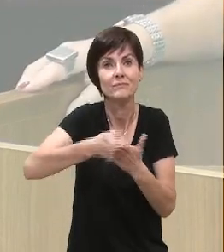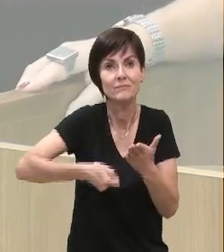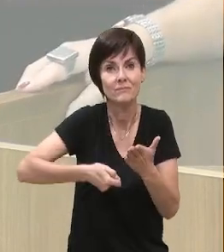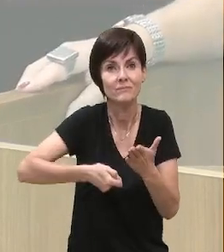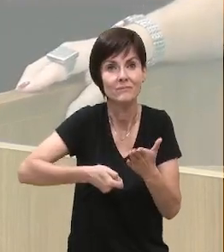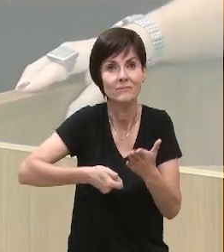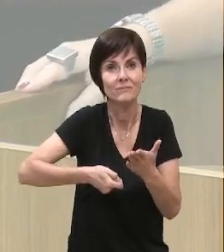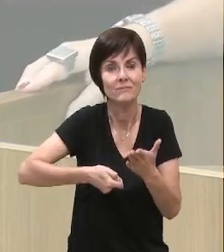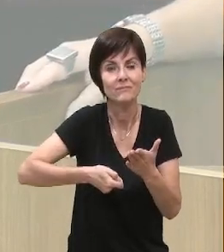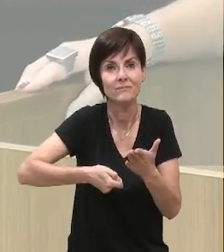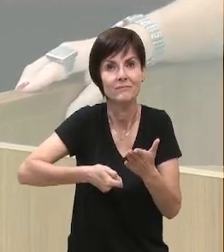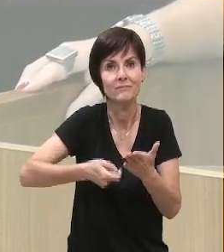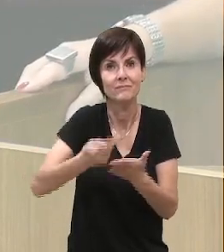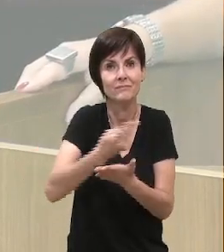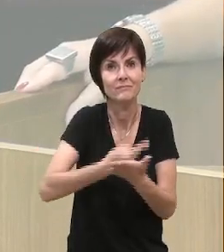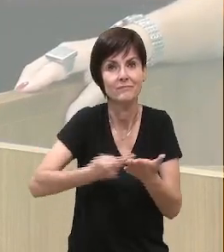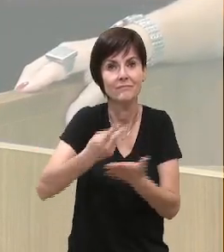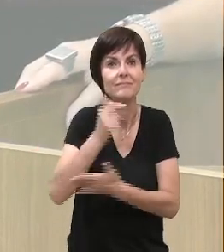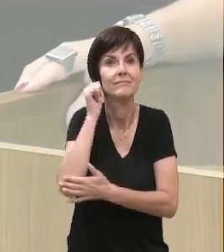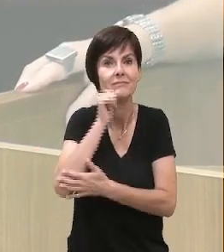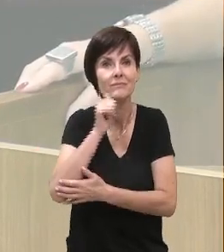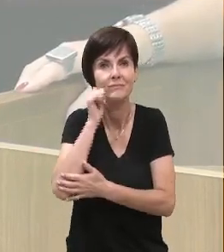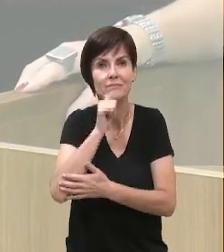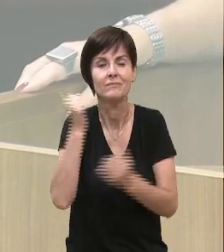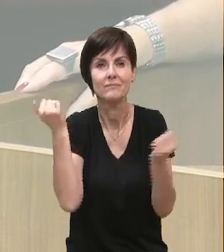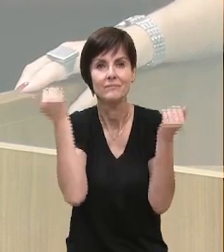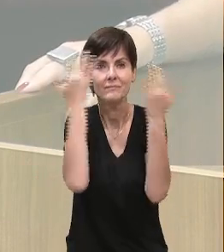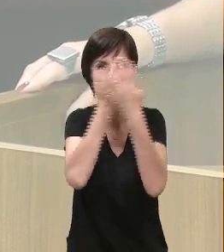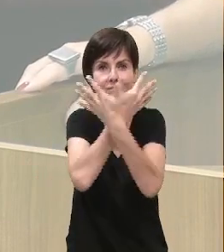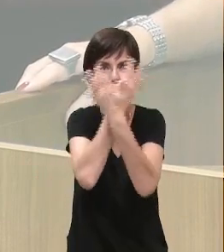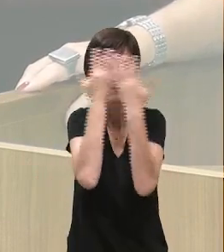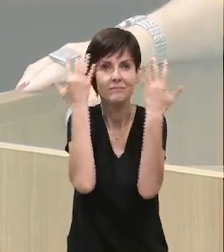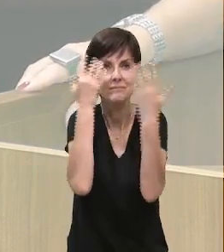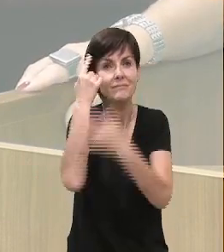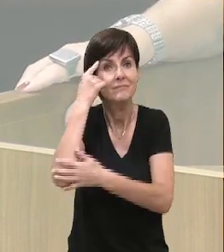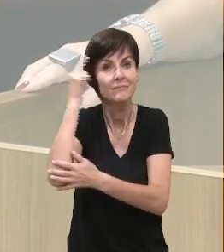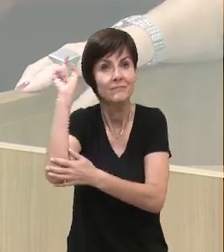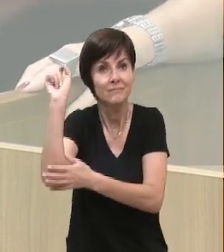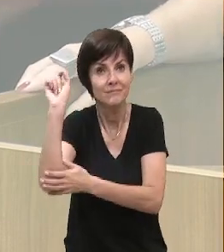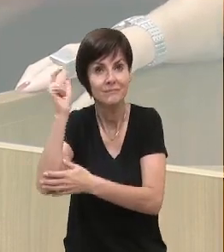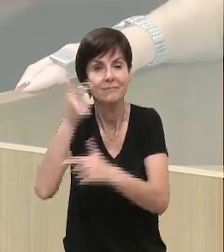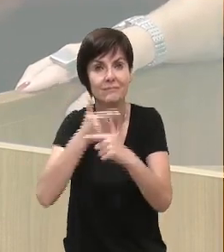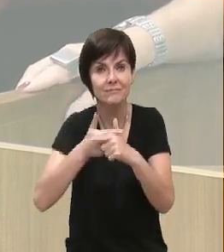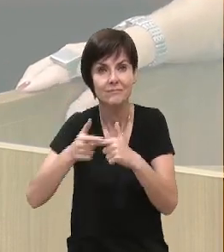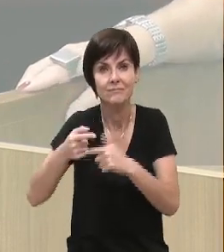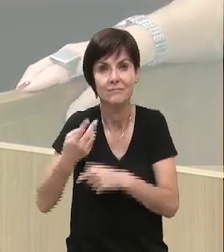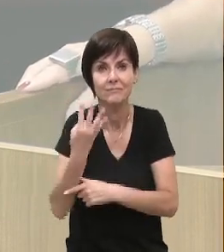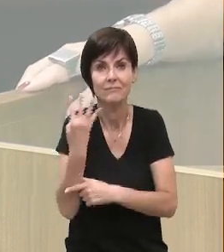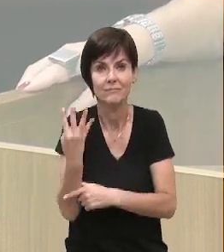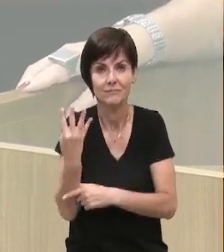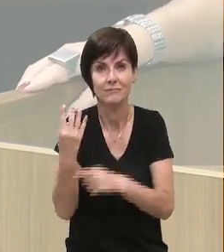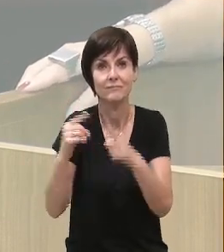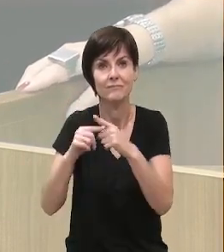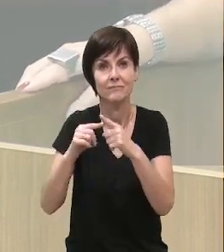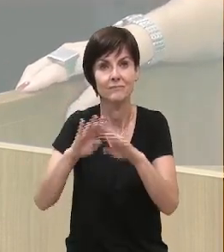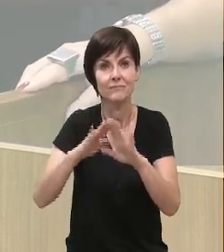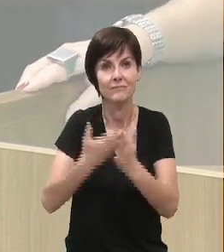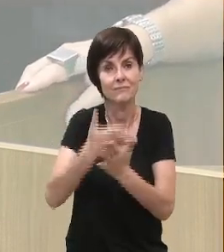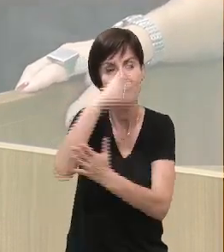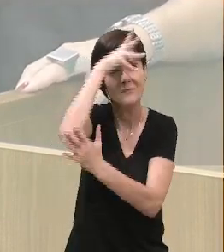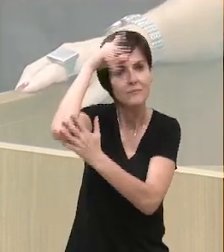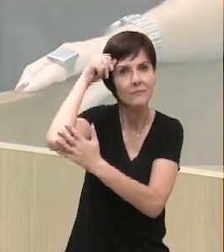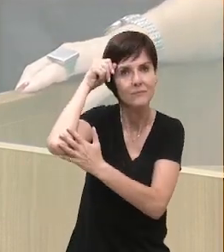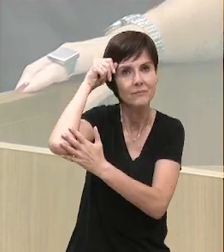de desenho de mulheres invisíveis. A ideia é dividir em 4 categorias nas escolas